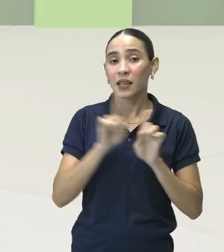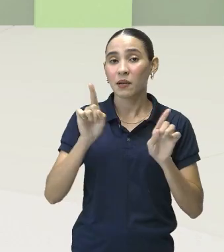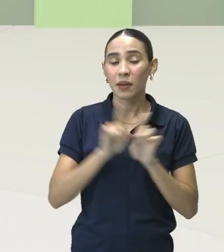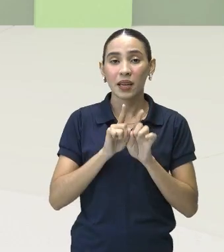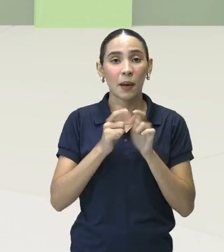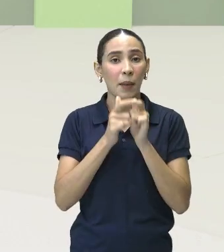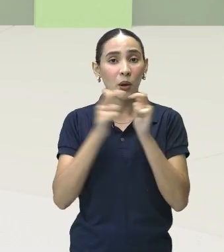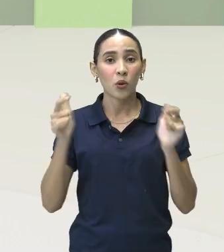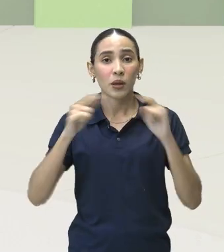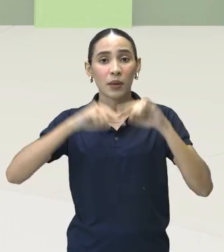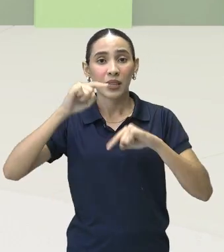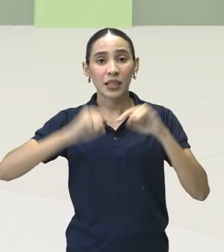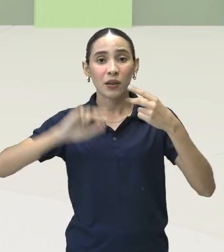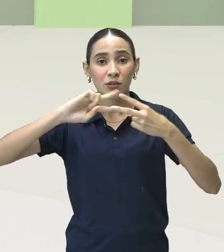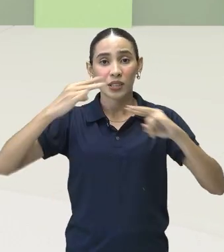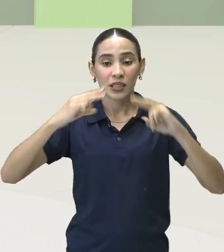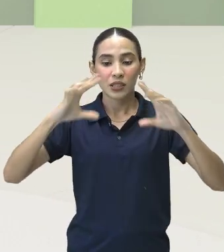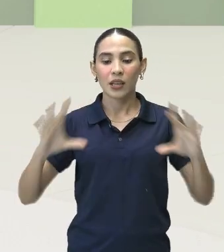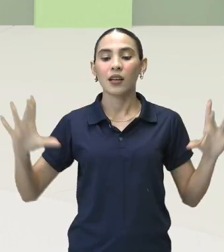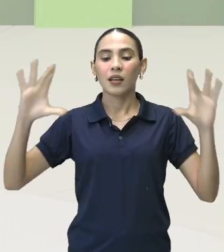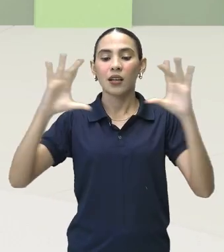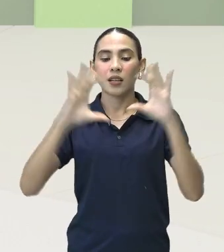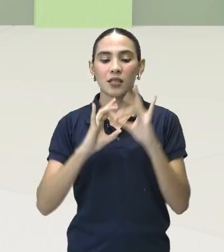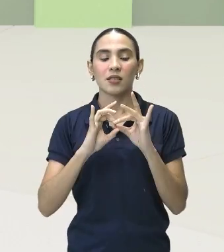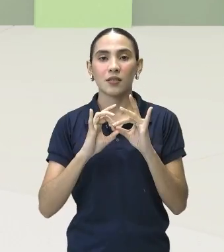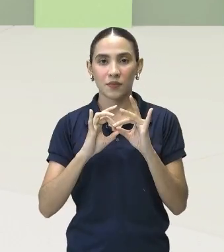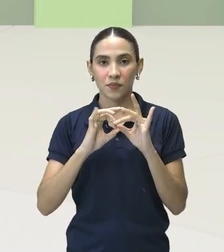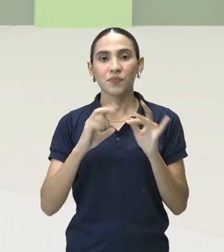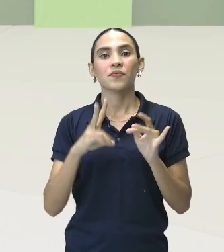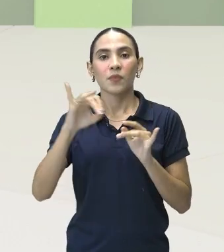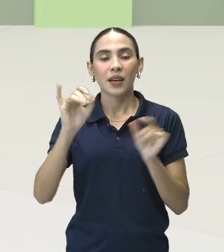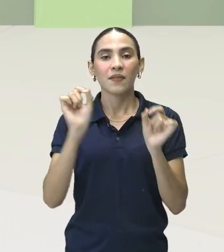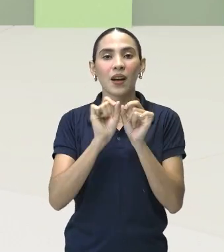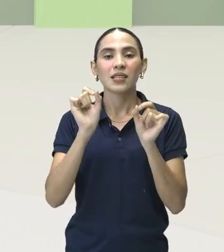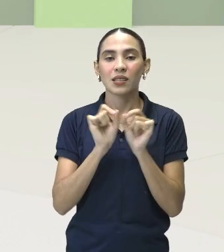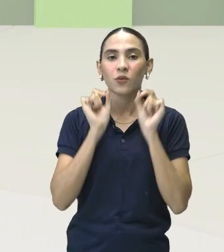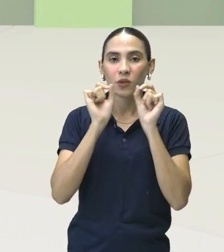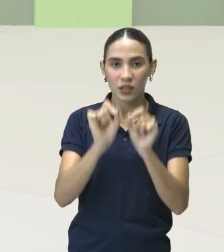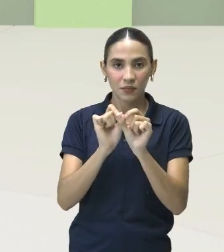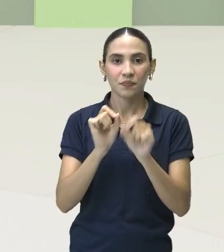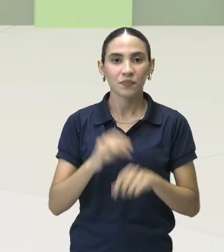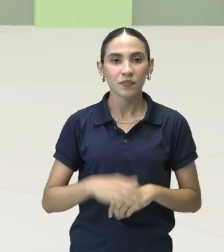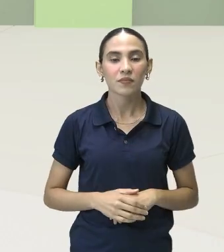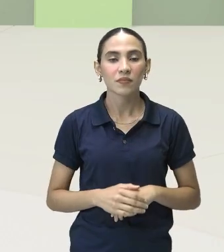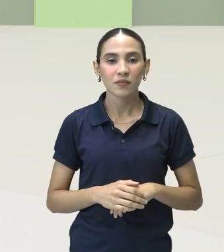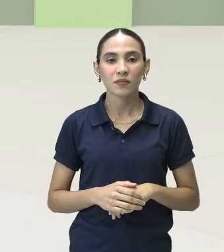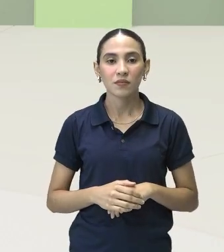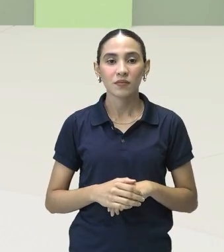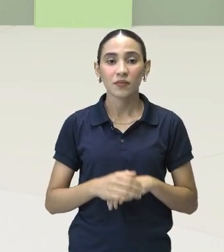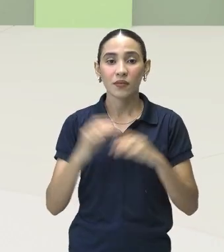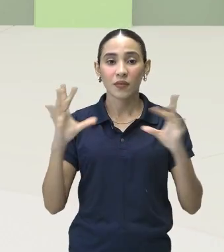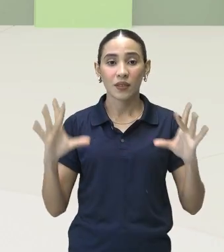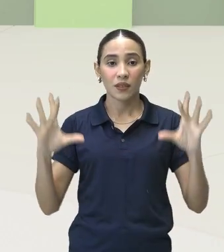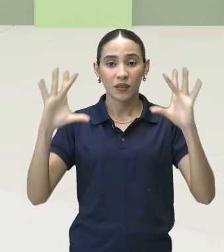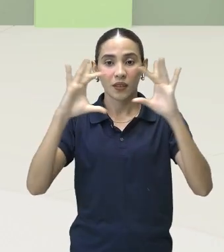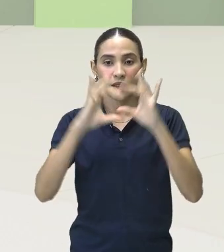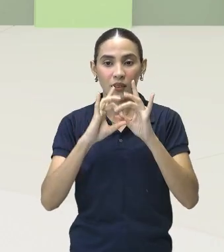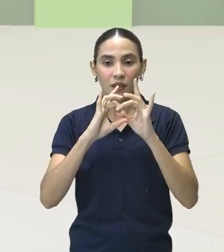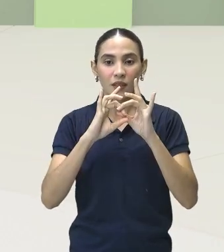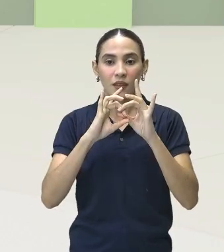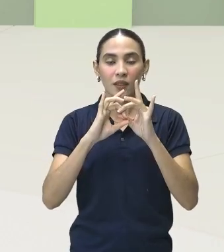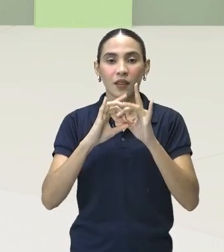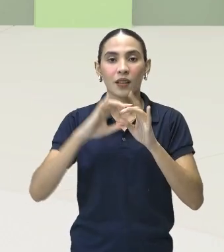desse material genético, na hora da união, vai fazer com que eles fiquem, através da